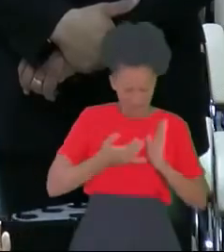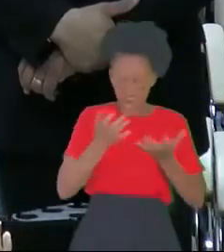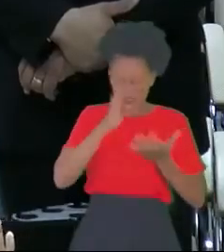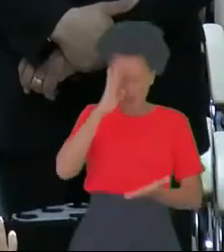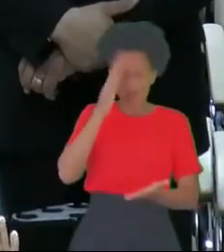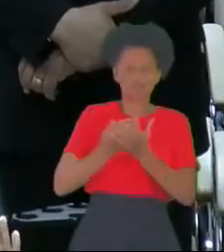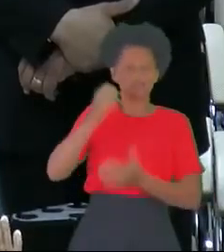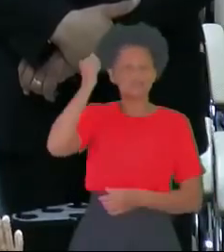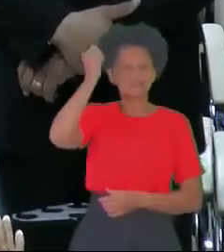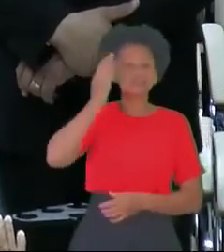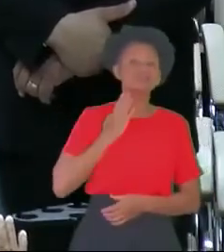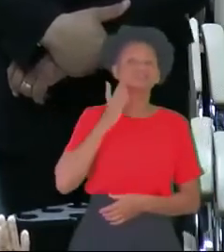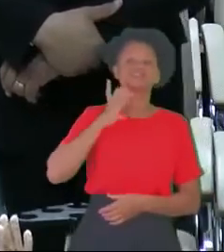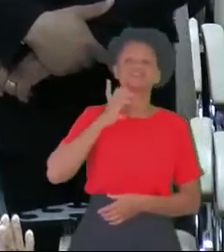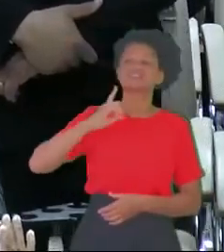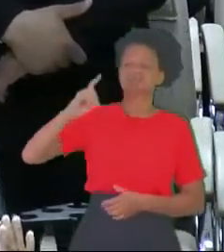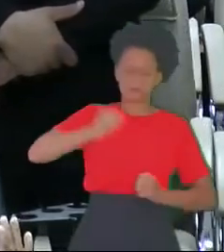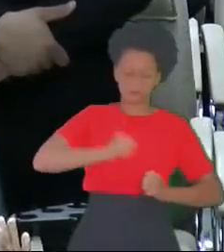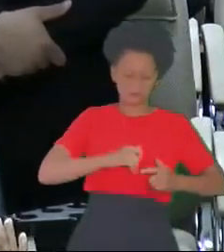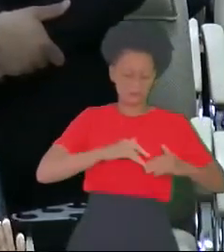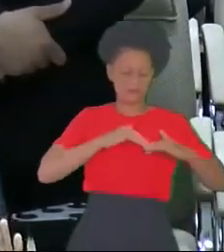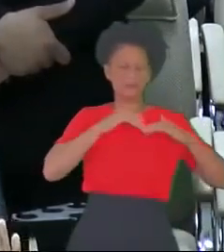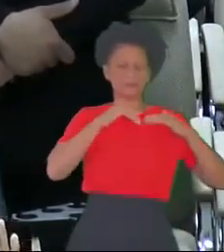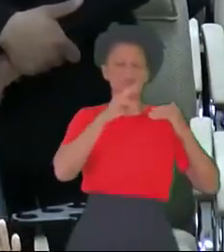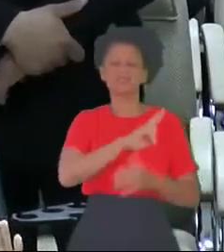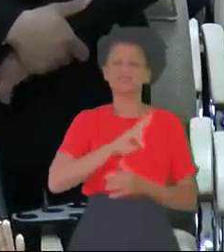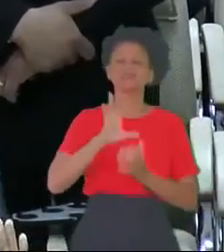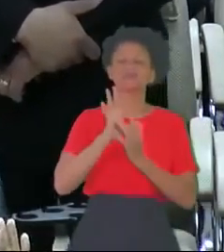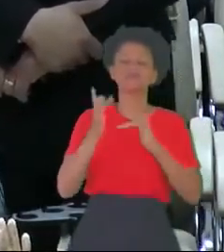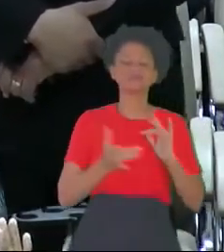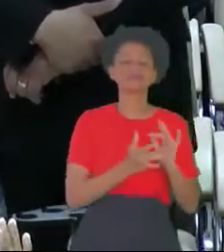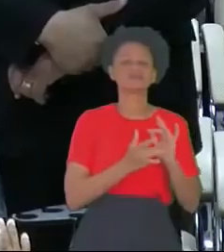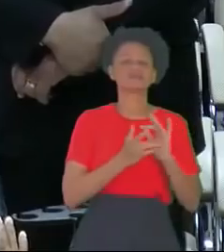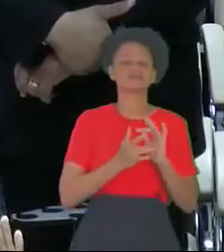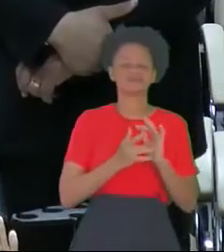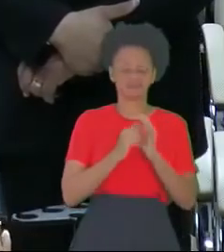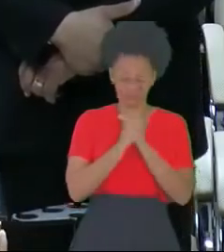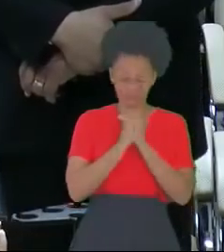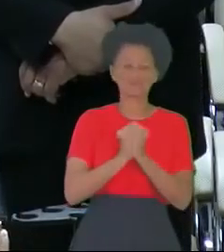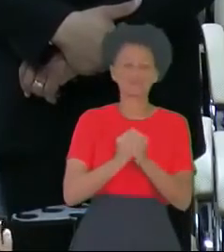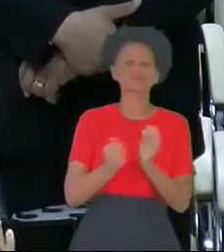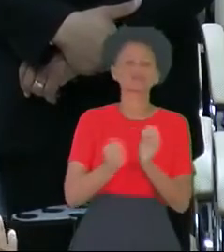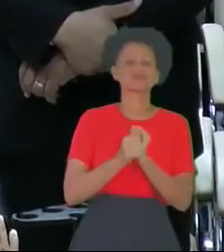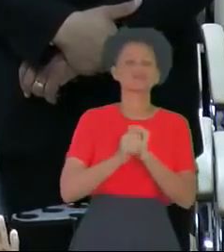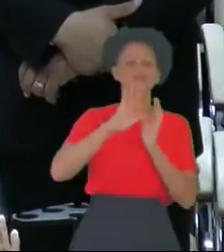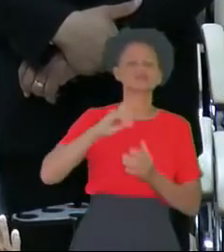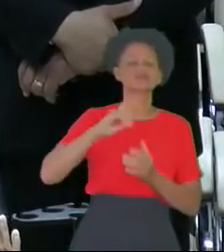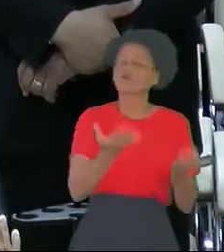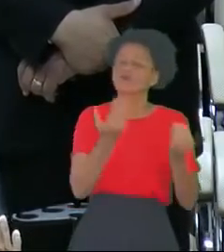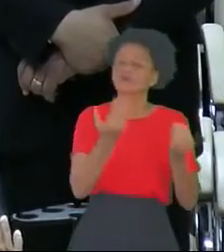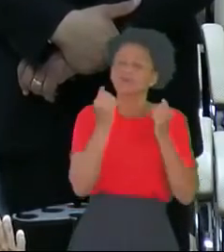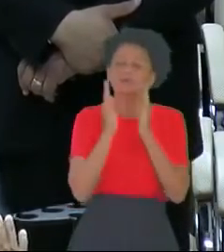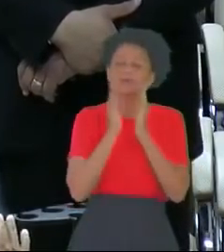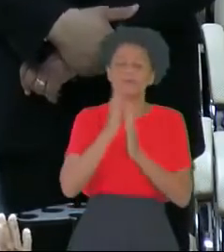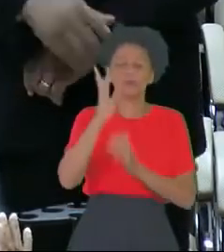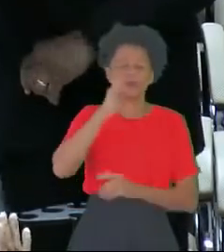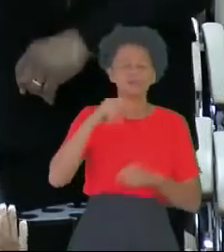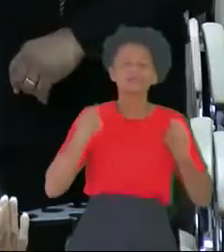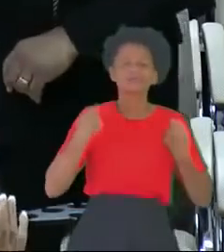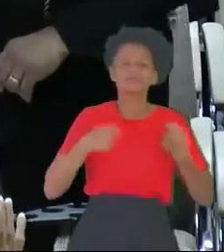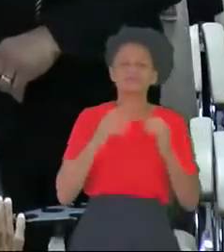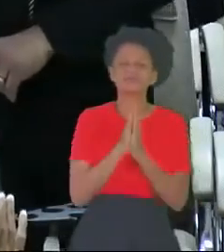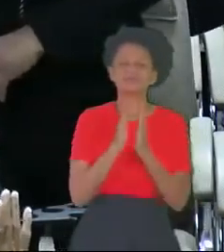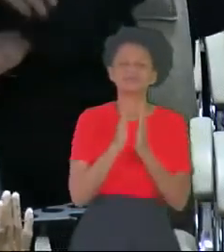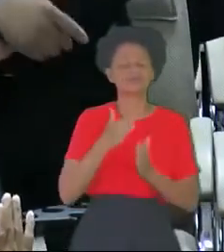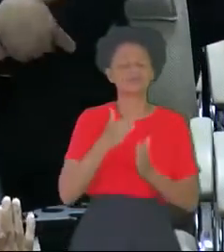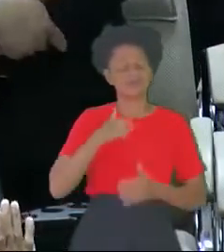graça de Deus vai descer em nome de Jesus. Amém, glória a Deus. Vamos orar ao Senhor. Quem necessita das orações,